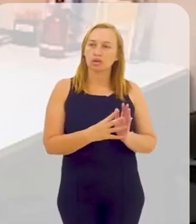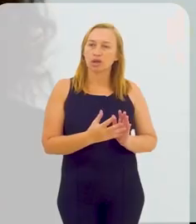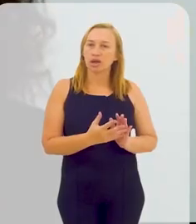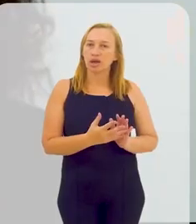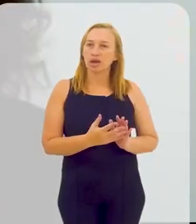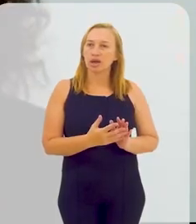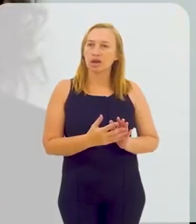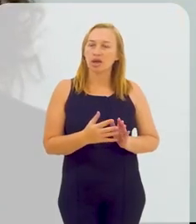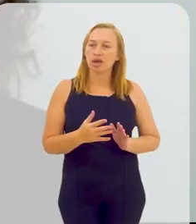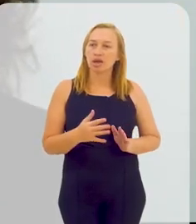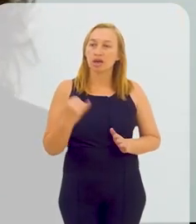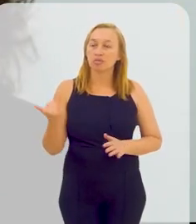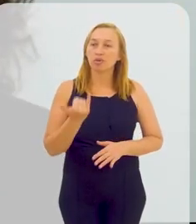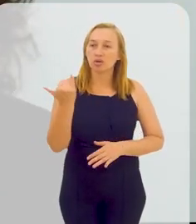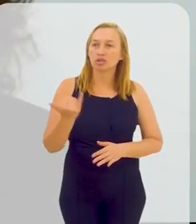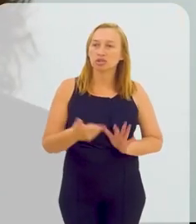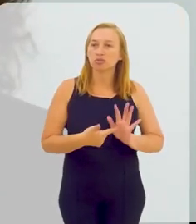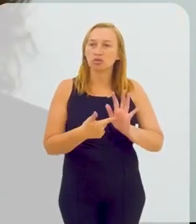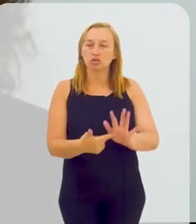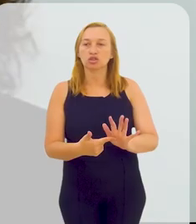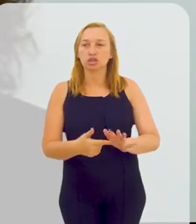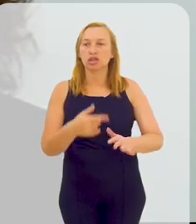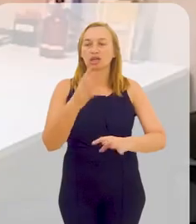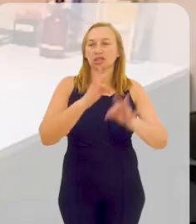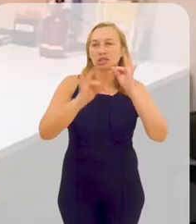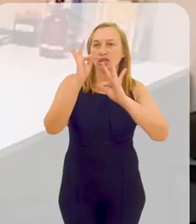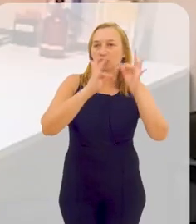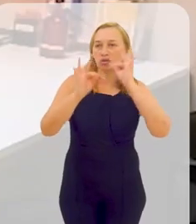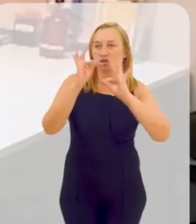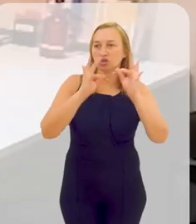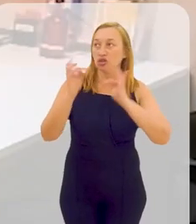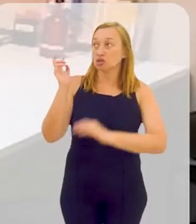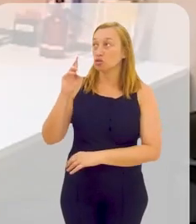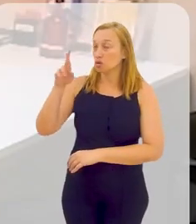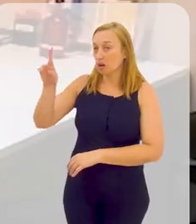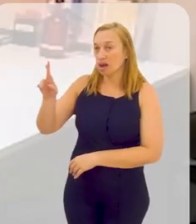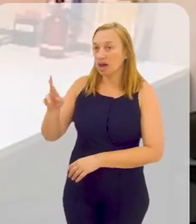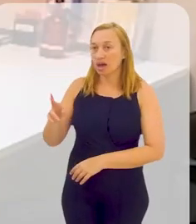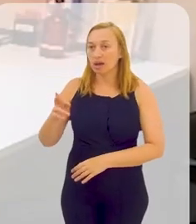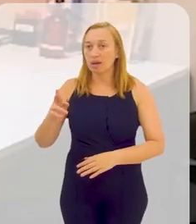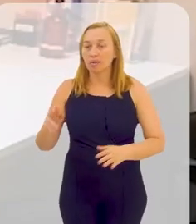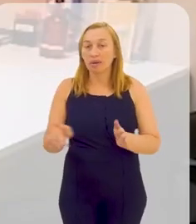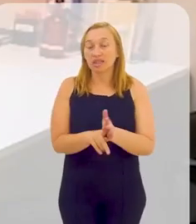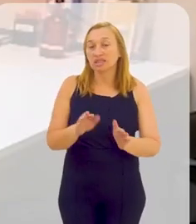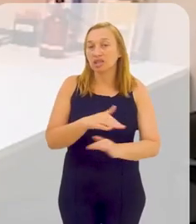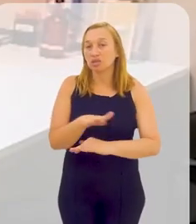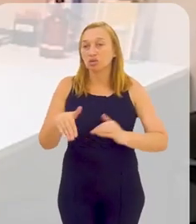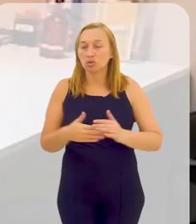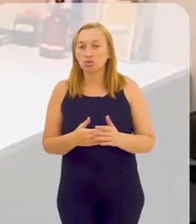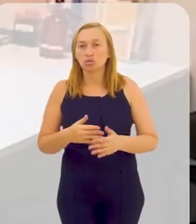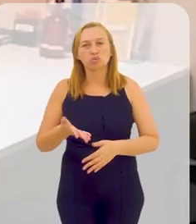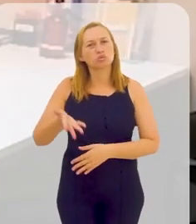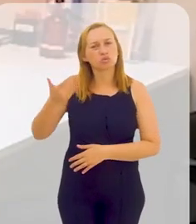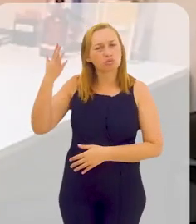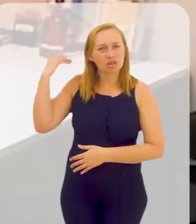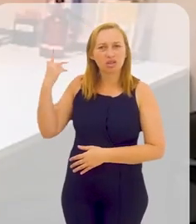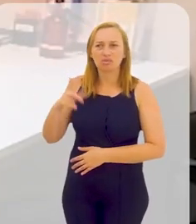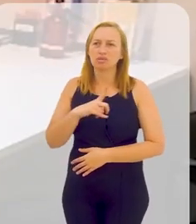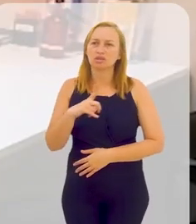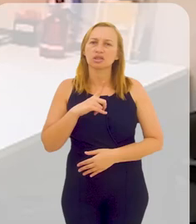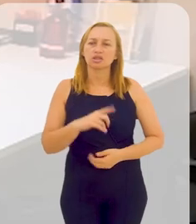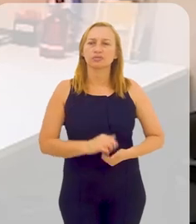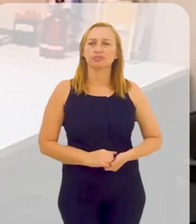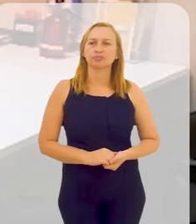de Como a energia solar é uma tecnologia não para poucos mas para muitos no passado